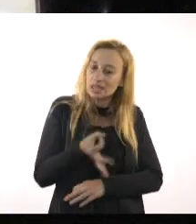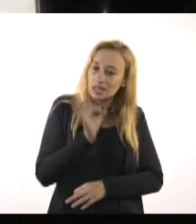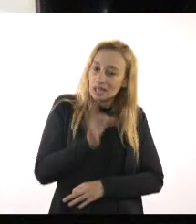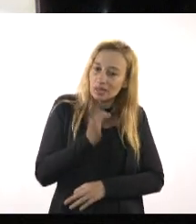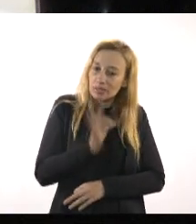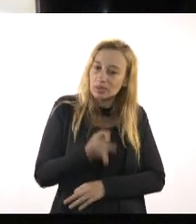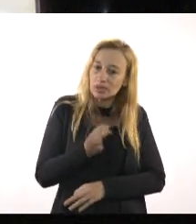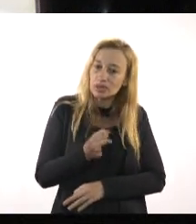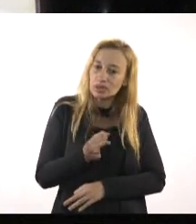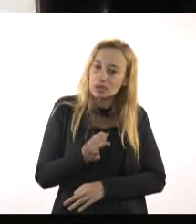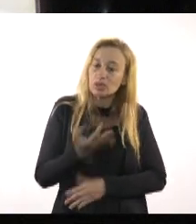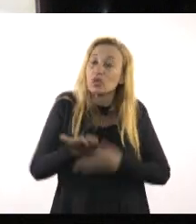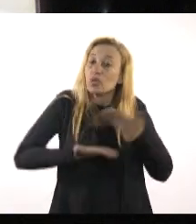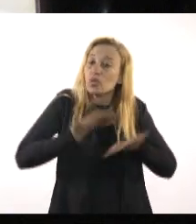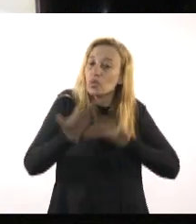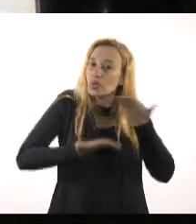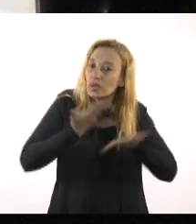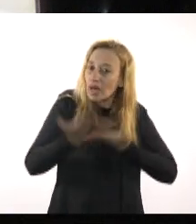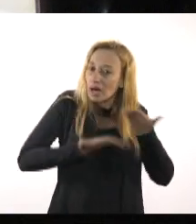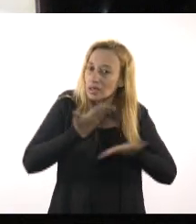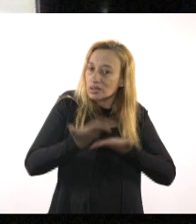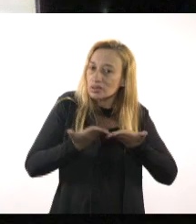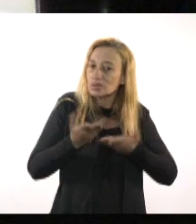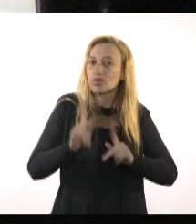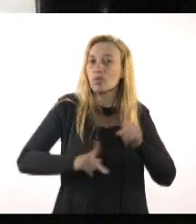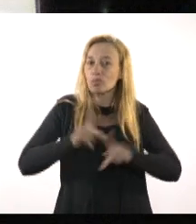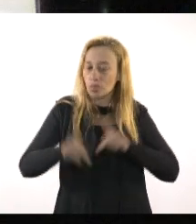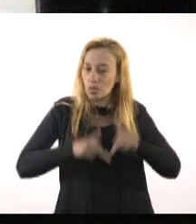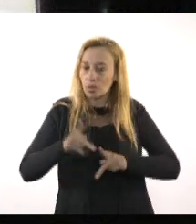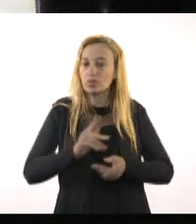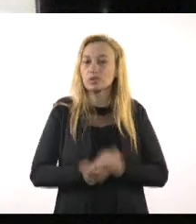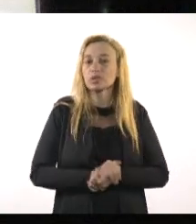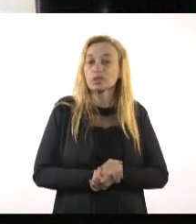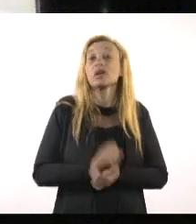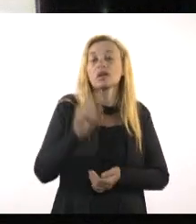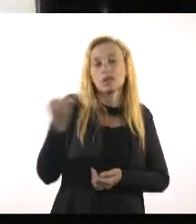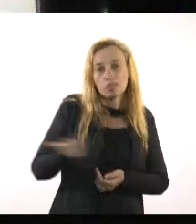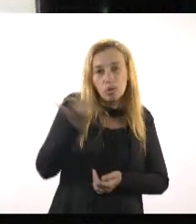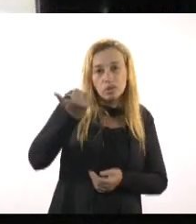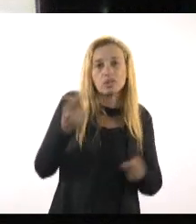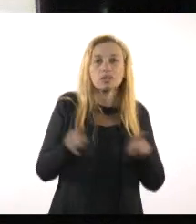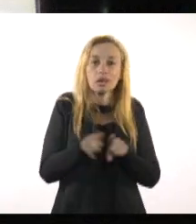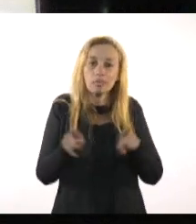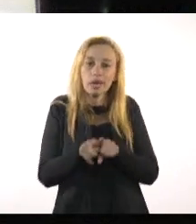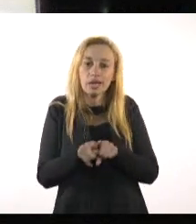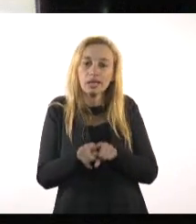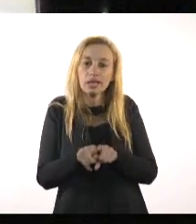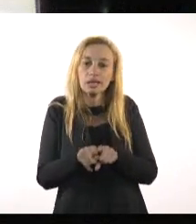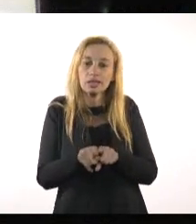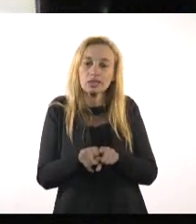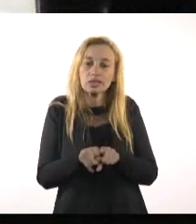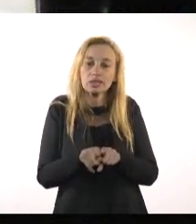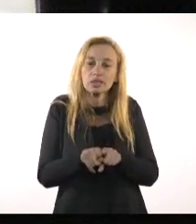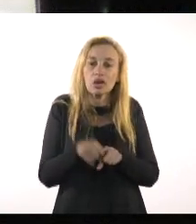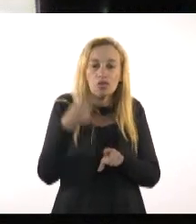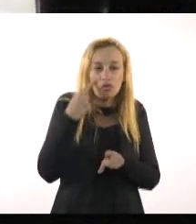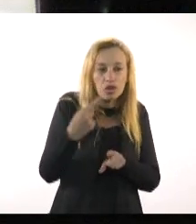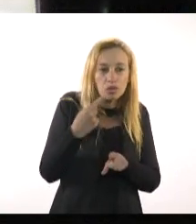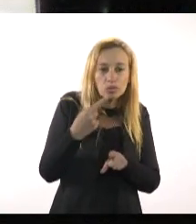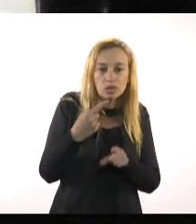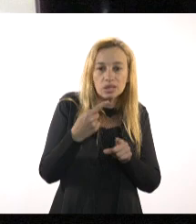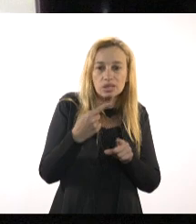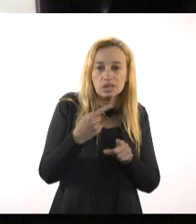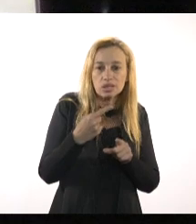né, sobre o cuidado com o povo, né? E é importante também, né, nós vermos essa